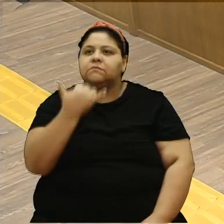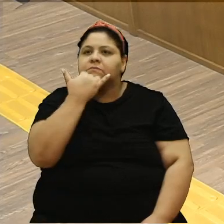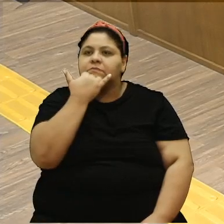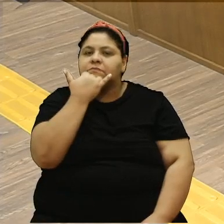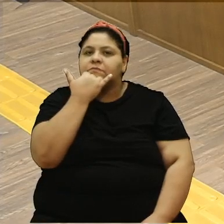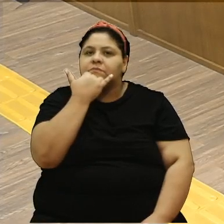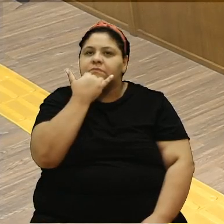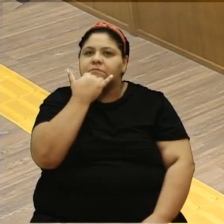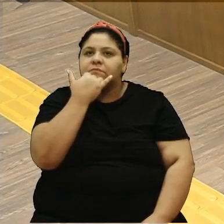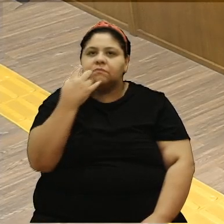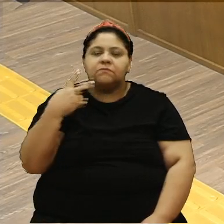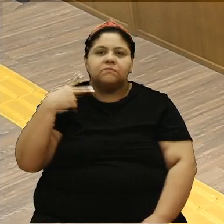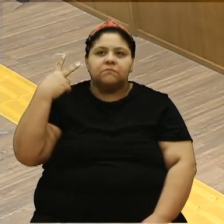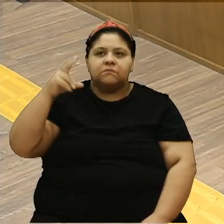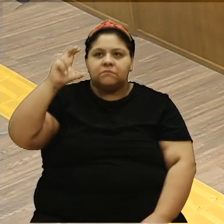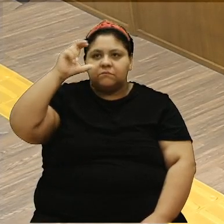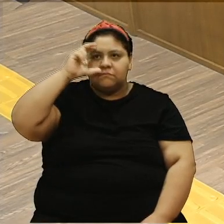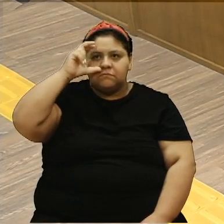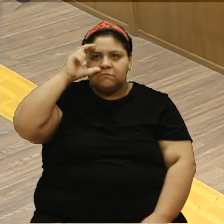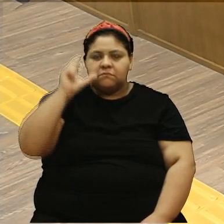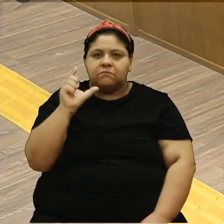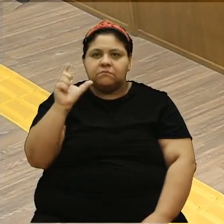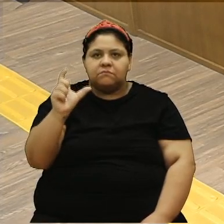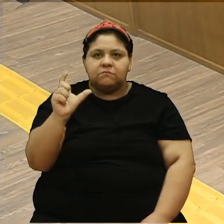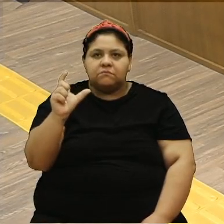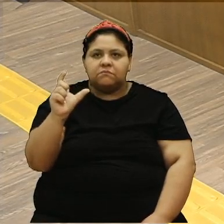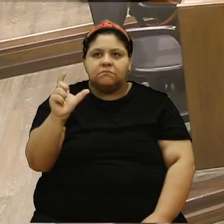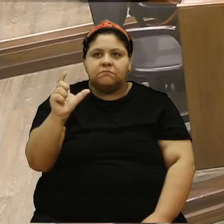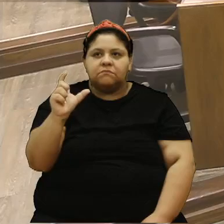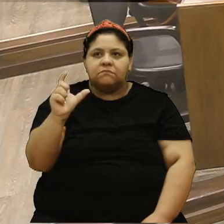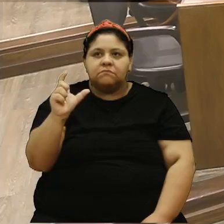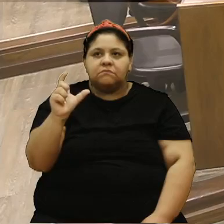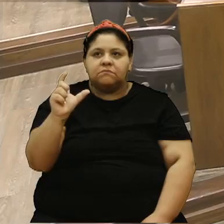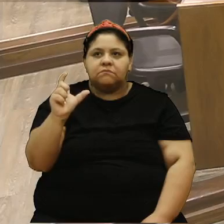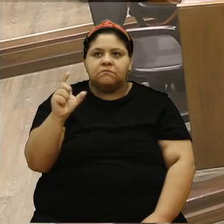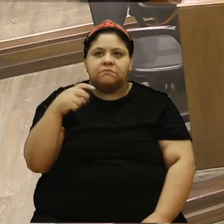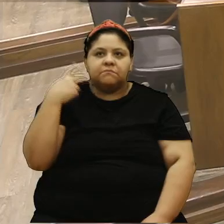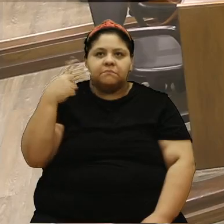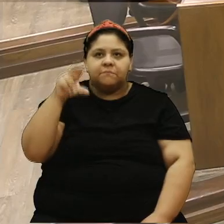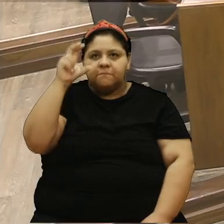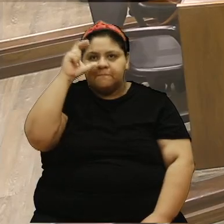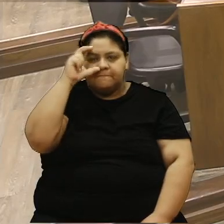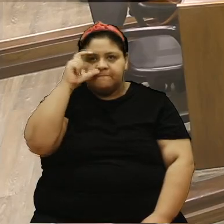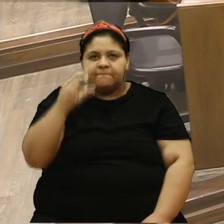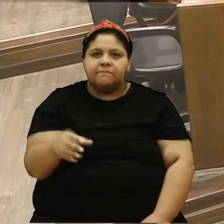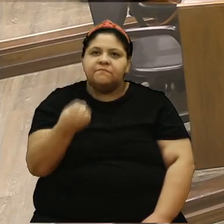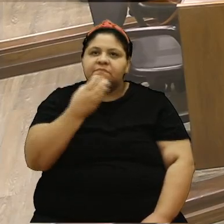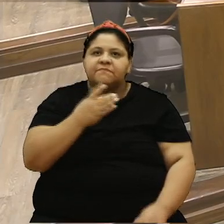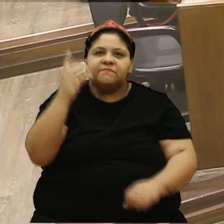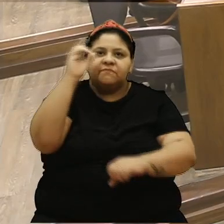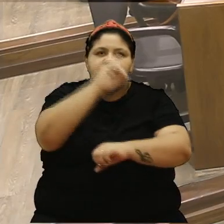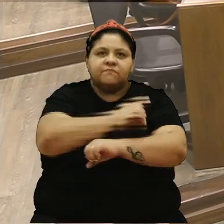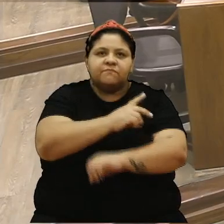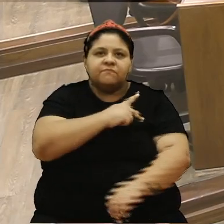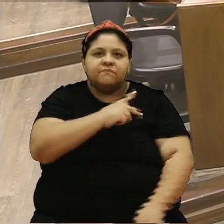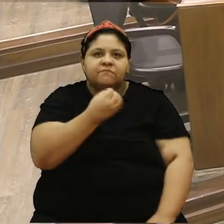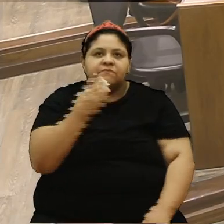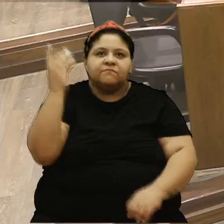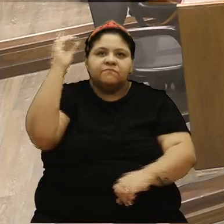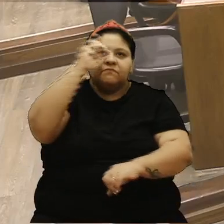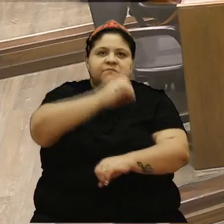Desculpe, vereadora Sandra. Com a palavra, vereadora Sandra Bonito. Bom dia, presidente. Bom